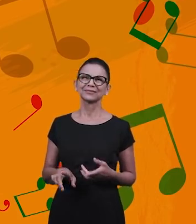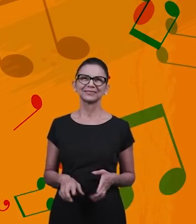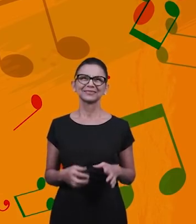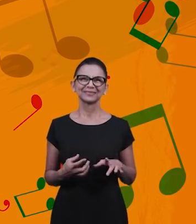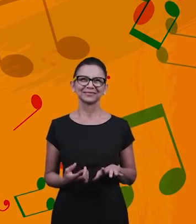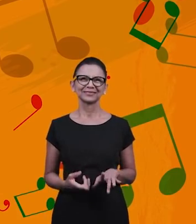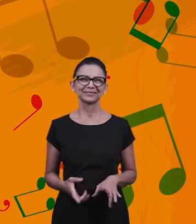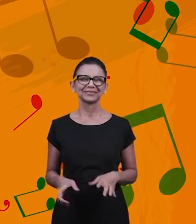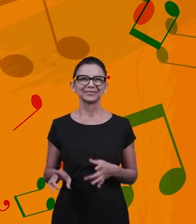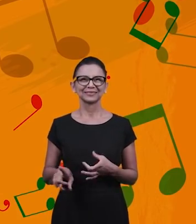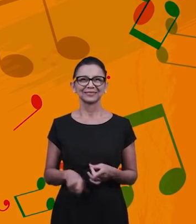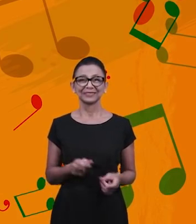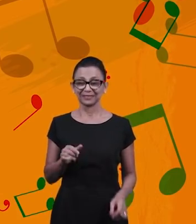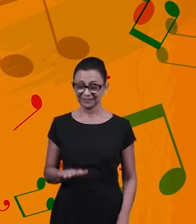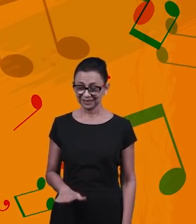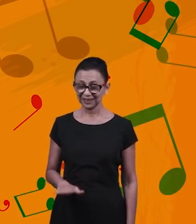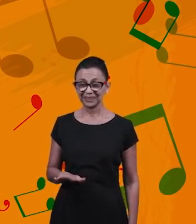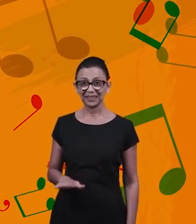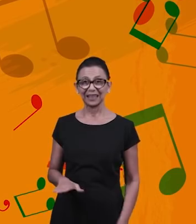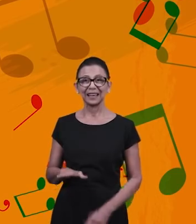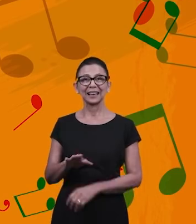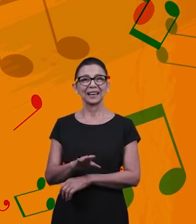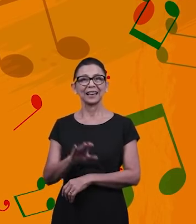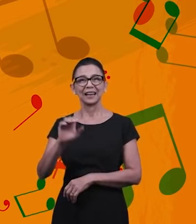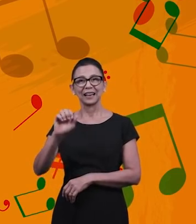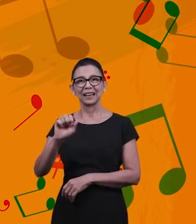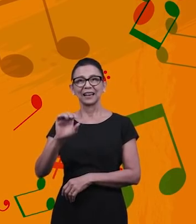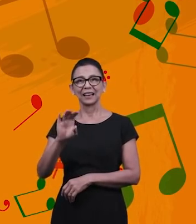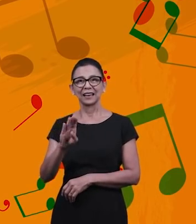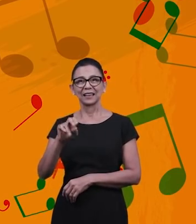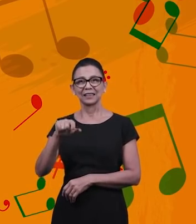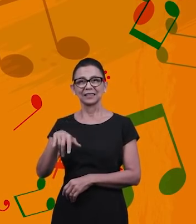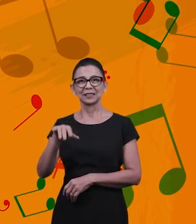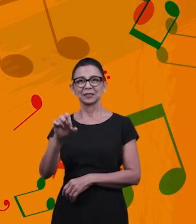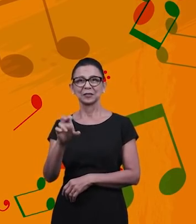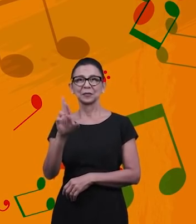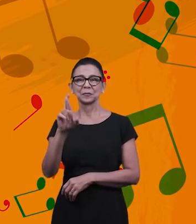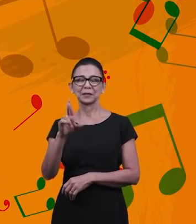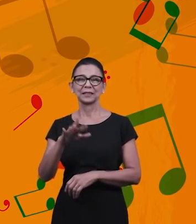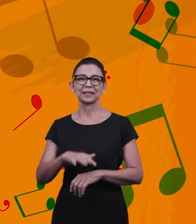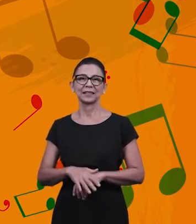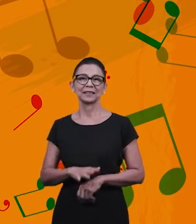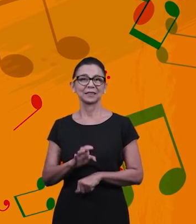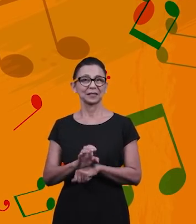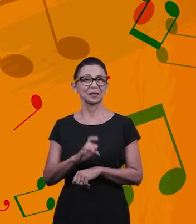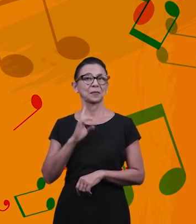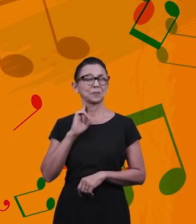Esse é o intermediário Abner, de Juiz de Fora, Minas Gerais.